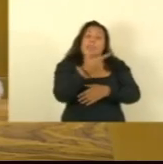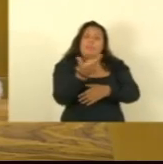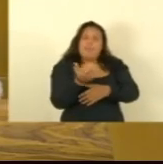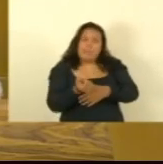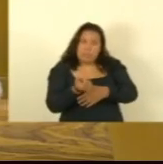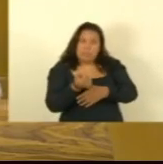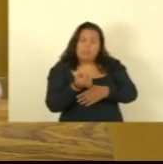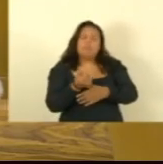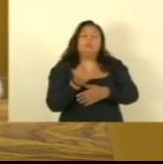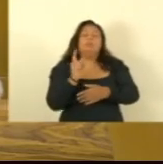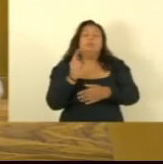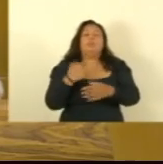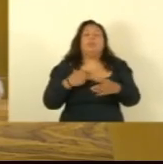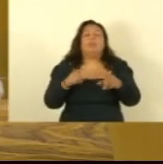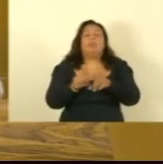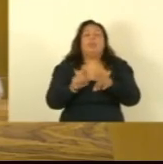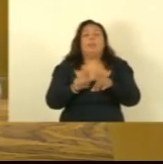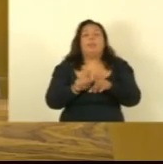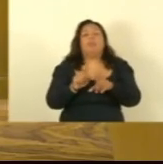além